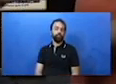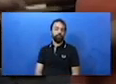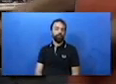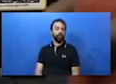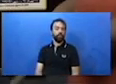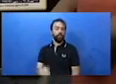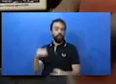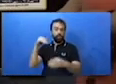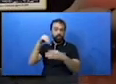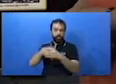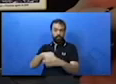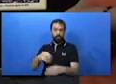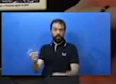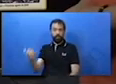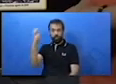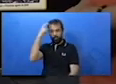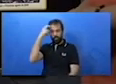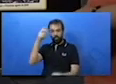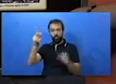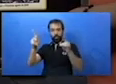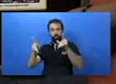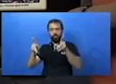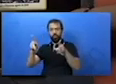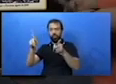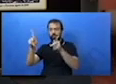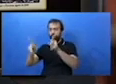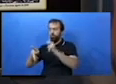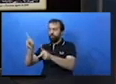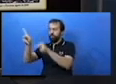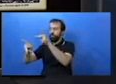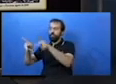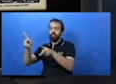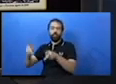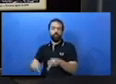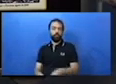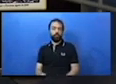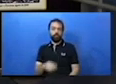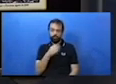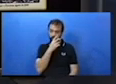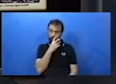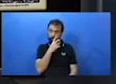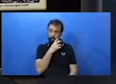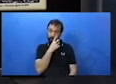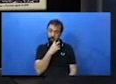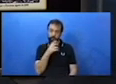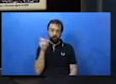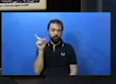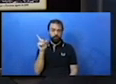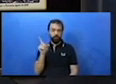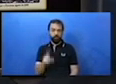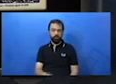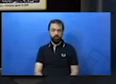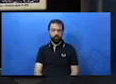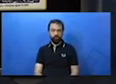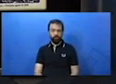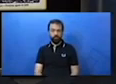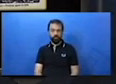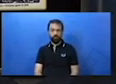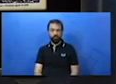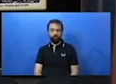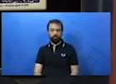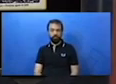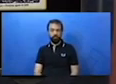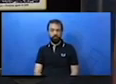Pertencem à cultura popular, tá certo? Olha só, isso daqui foi uma intervenção, né? O autor é